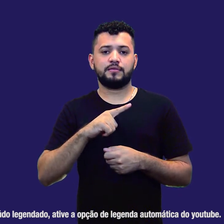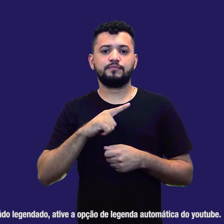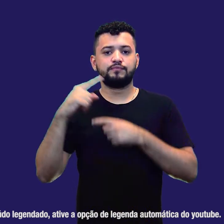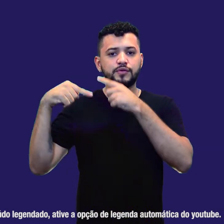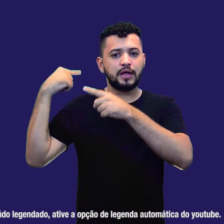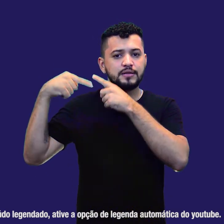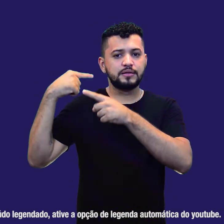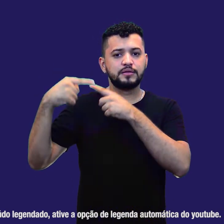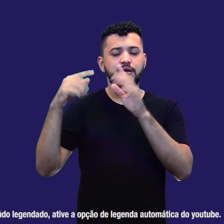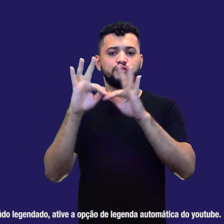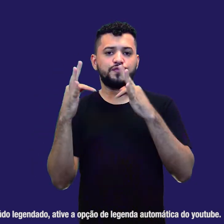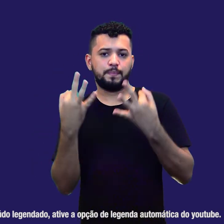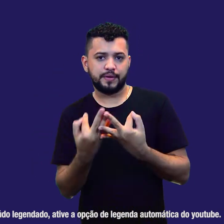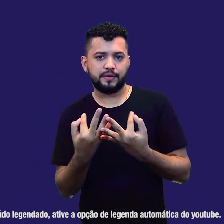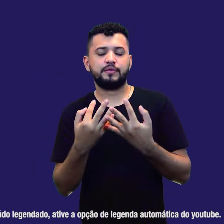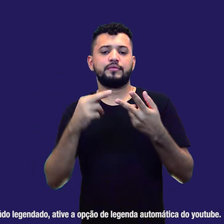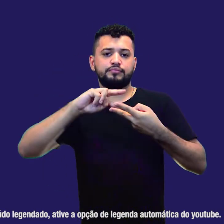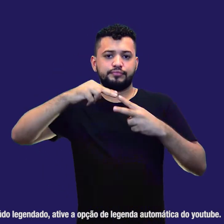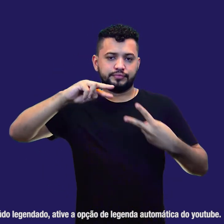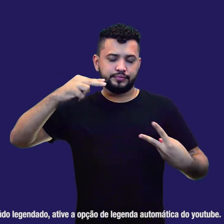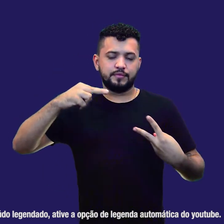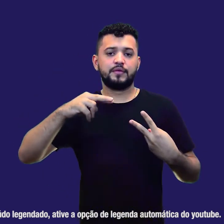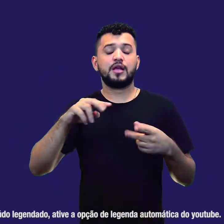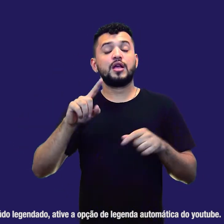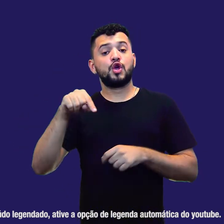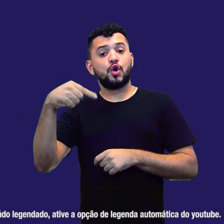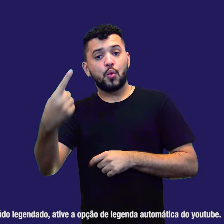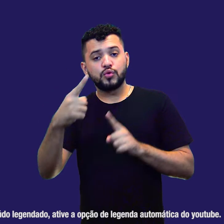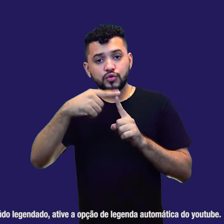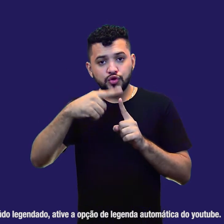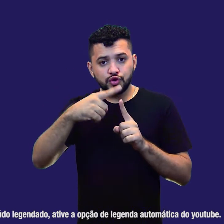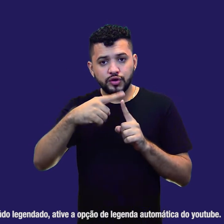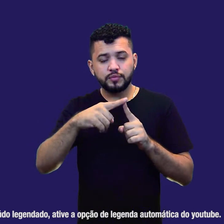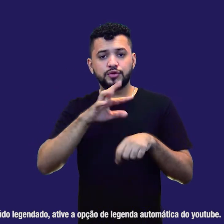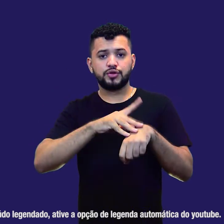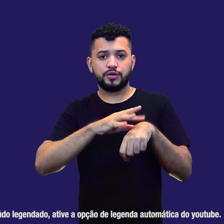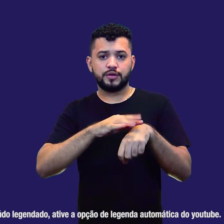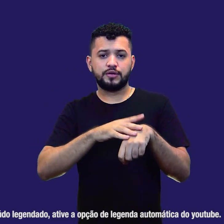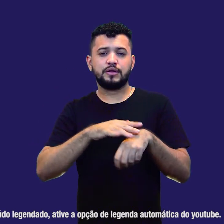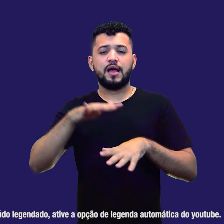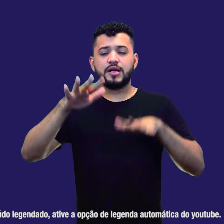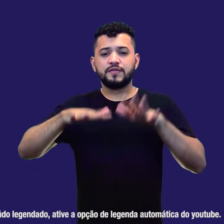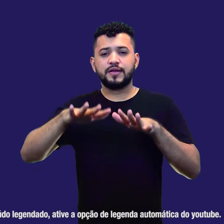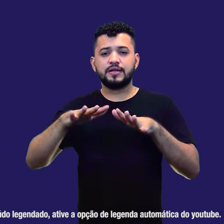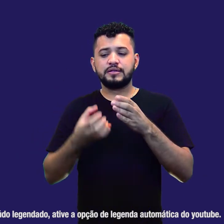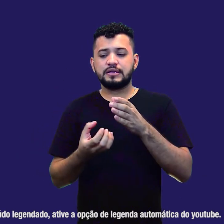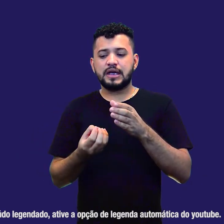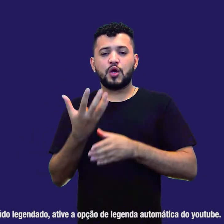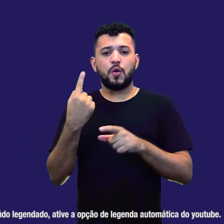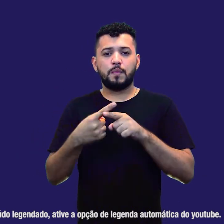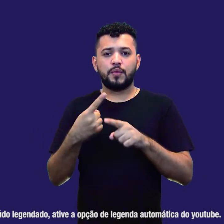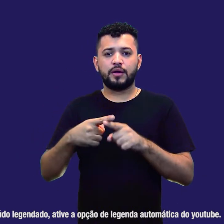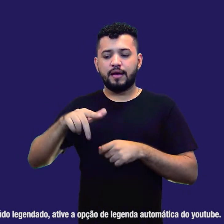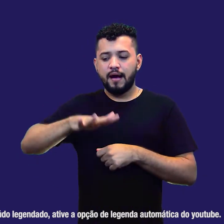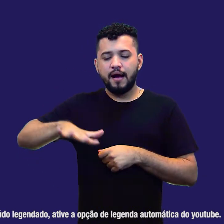hereditariedade, e outras são desenvolvidas por causa do ambiente, de algum trauma que a